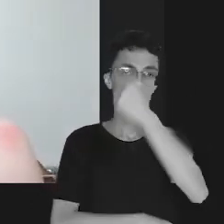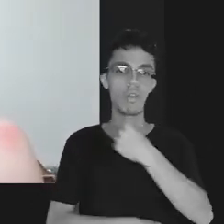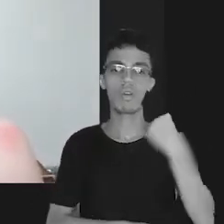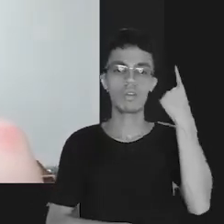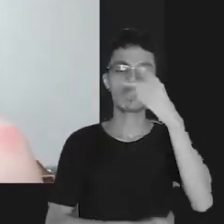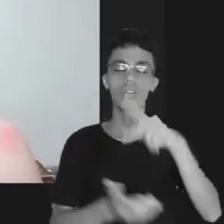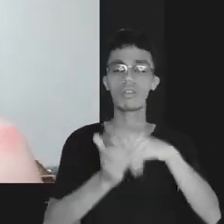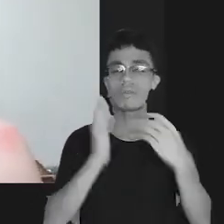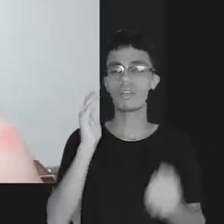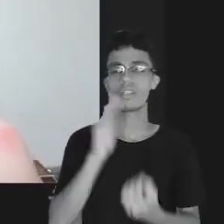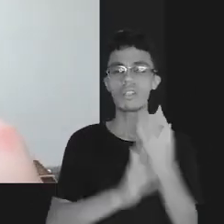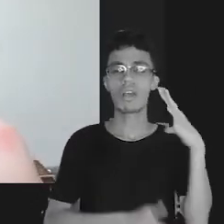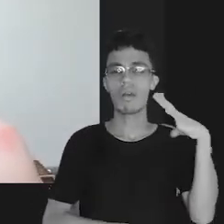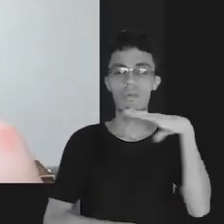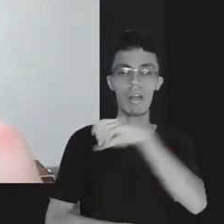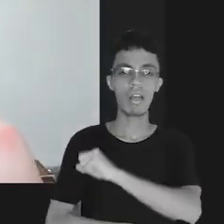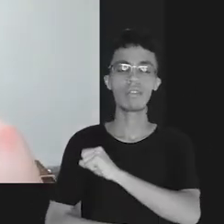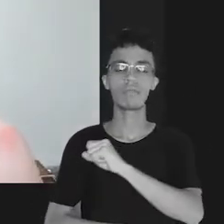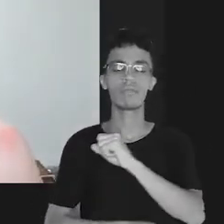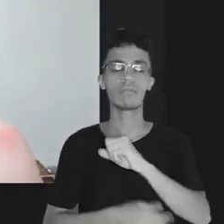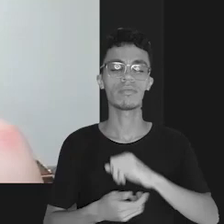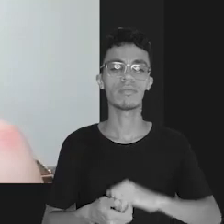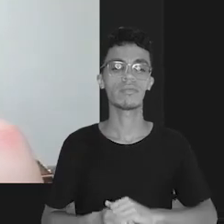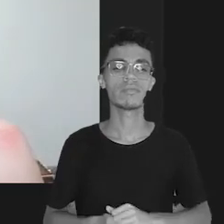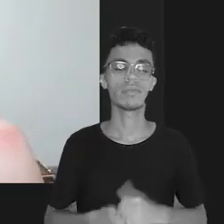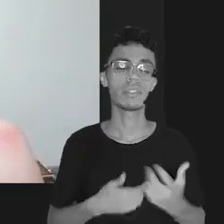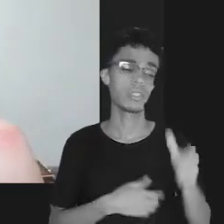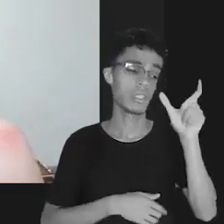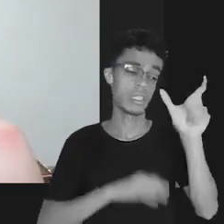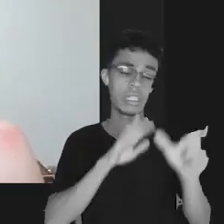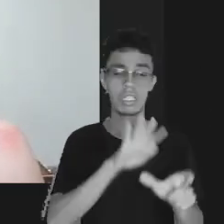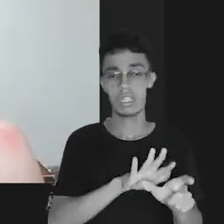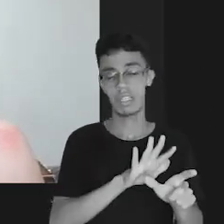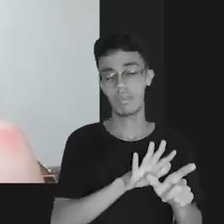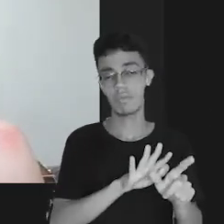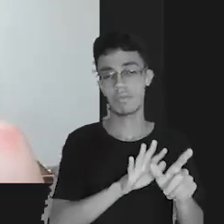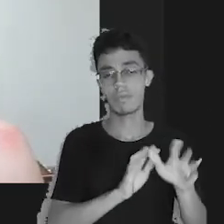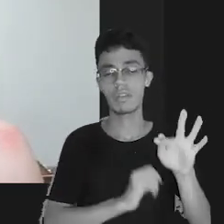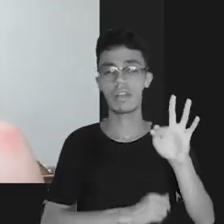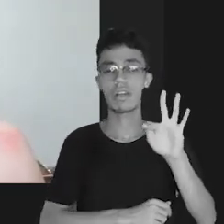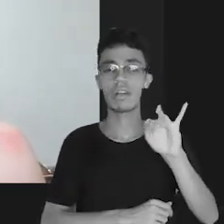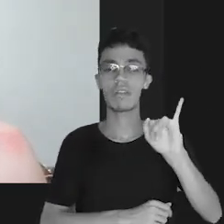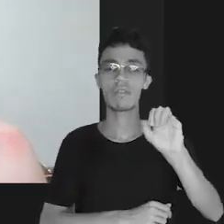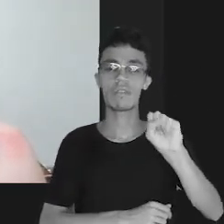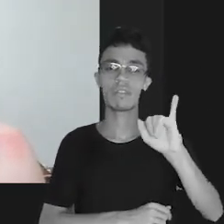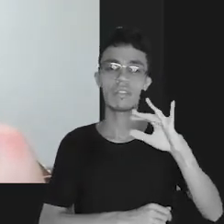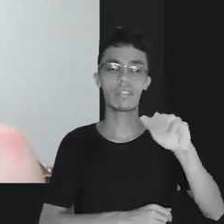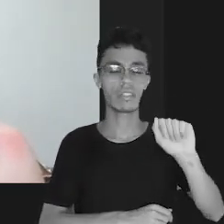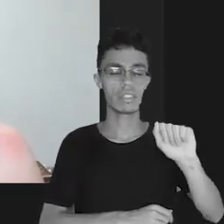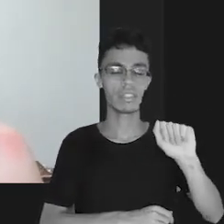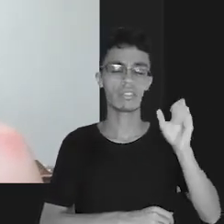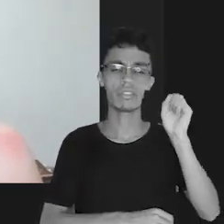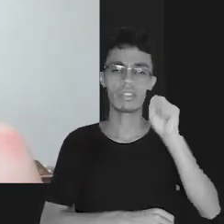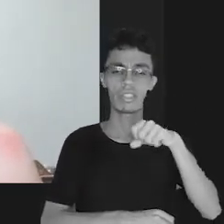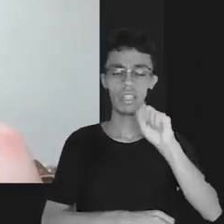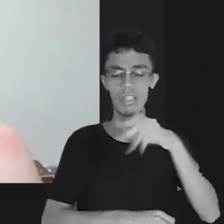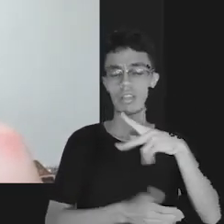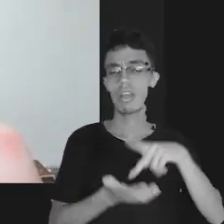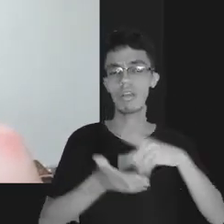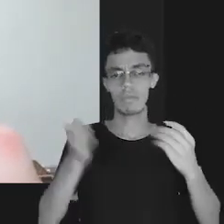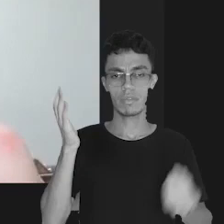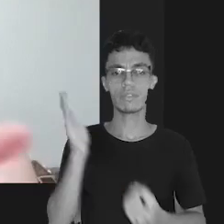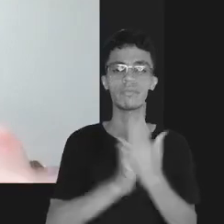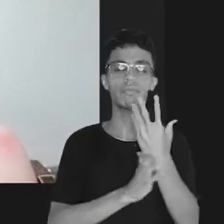mais depressa e com mais maestria do que aquele da física. Isso sim, certamente é